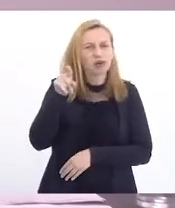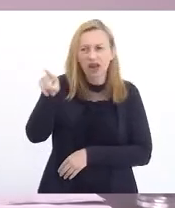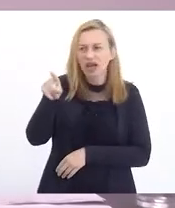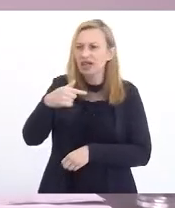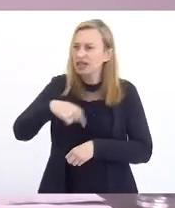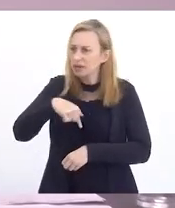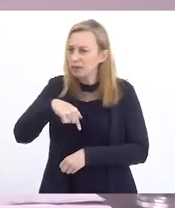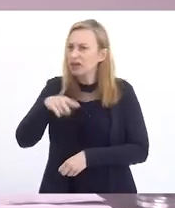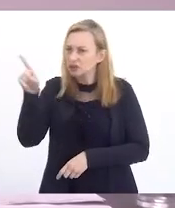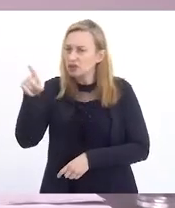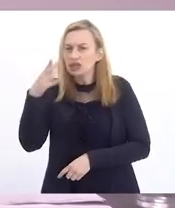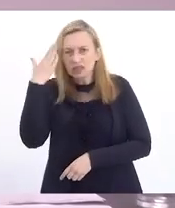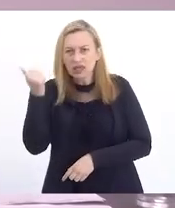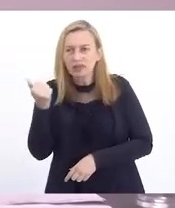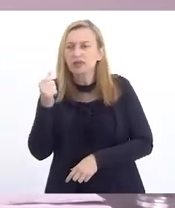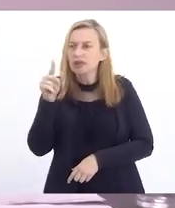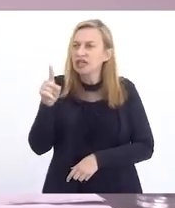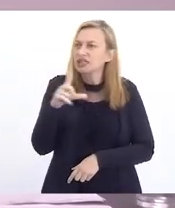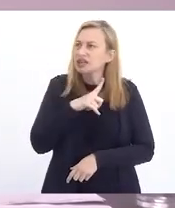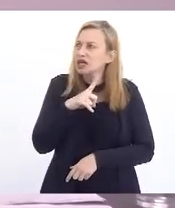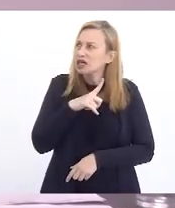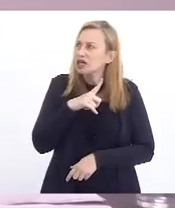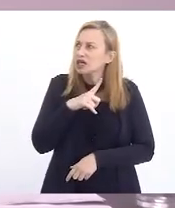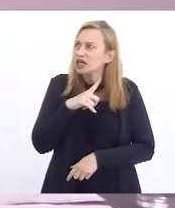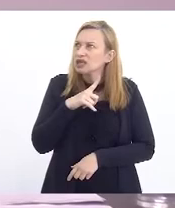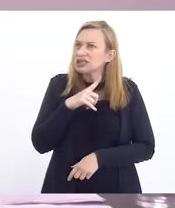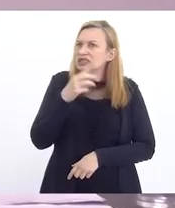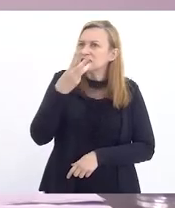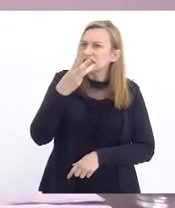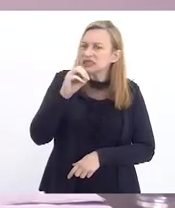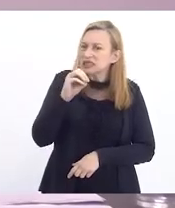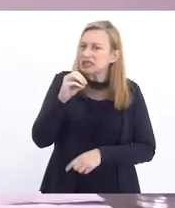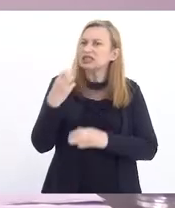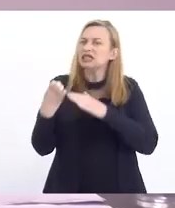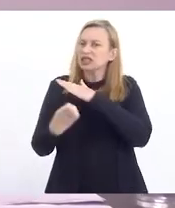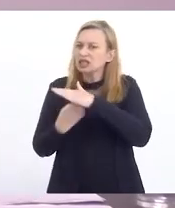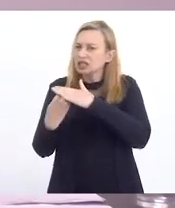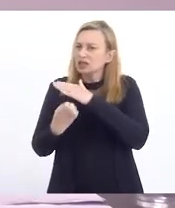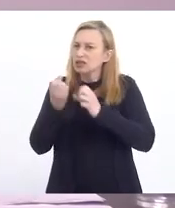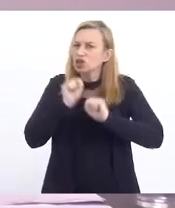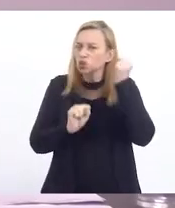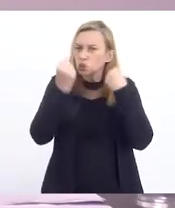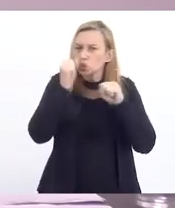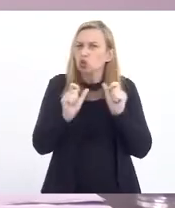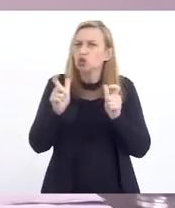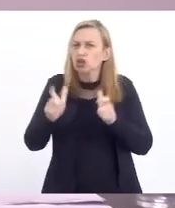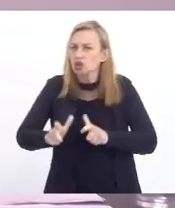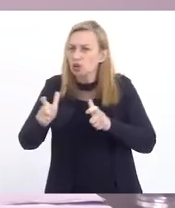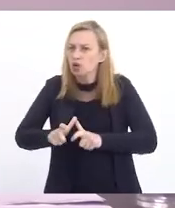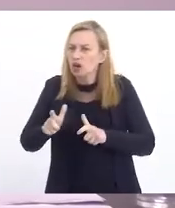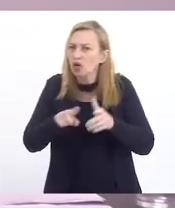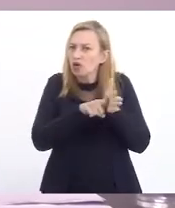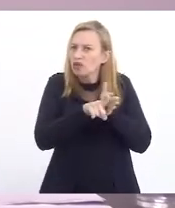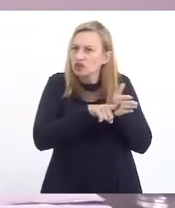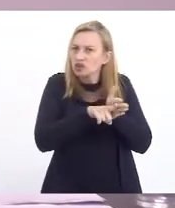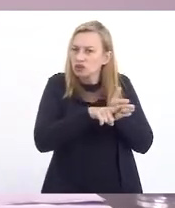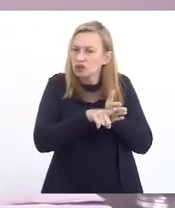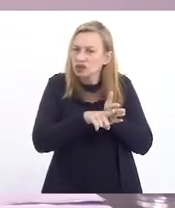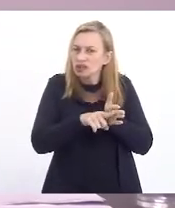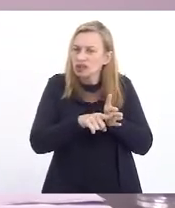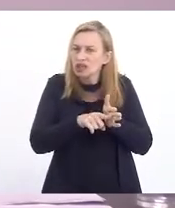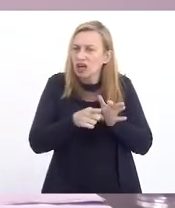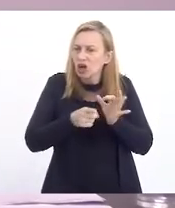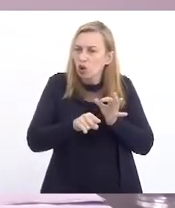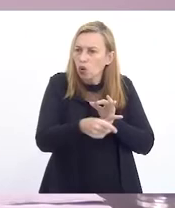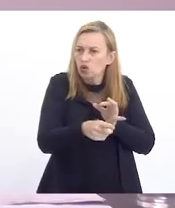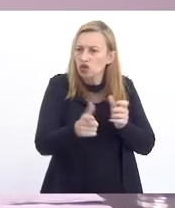Queimados, que nós sabemos ali que tem 30 empresas, 30 indústrias localizadas ali, e ali a fiscalização sempre passou longe